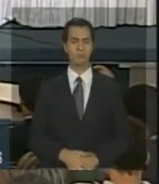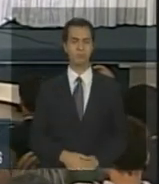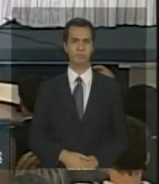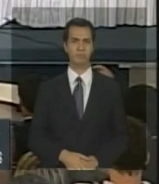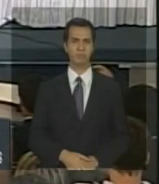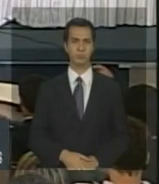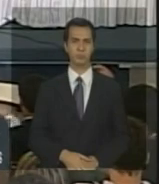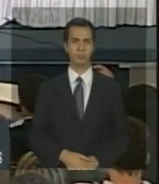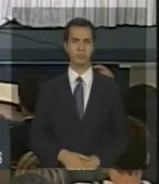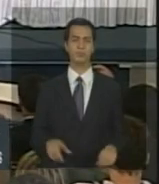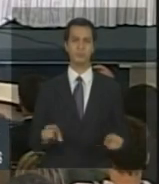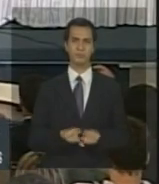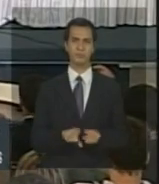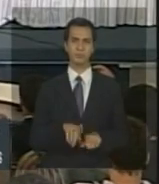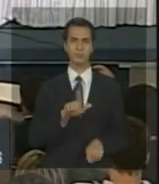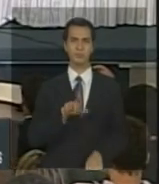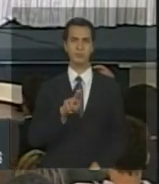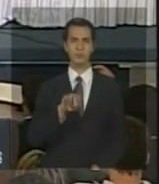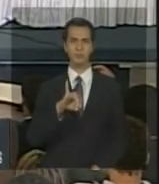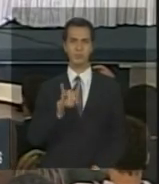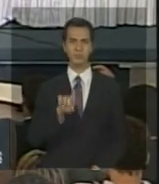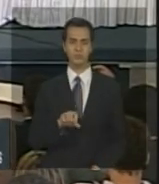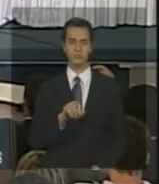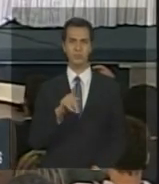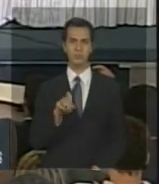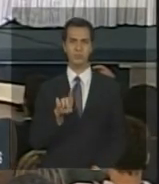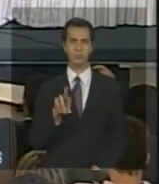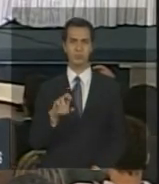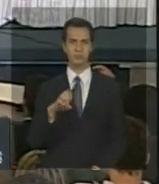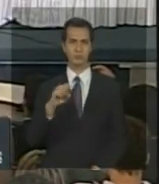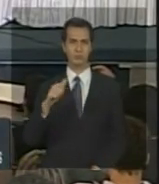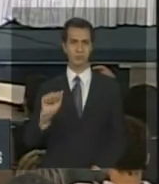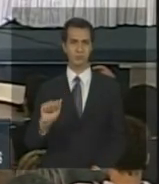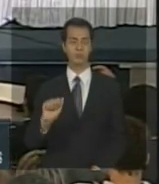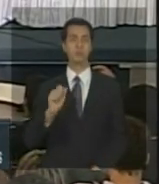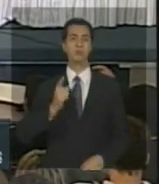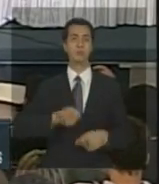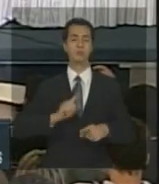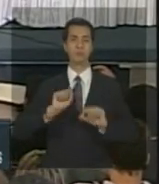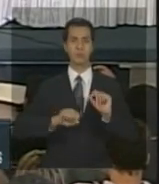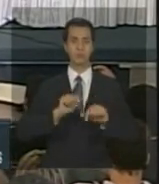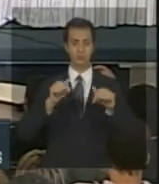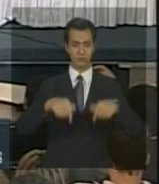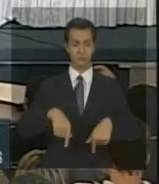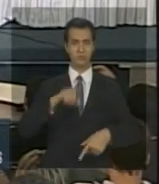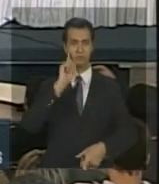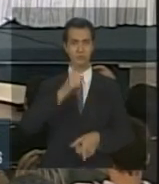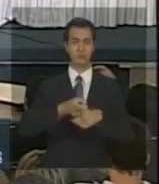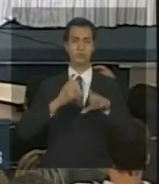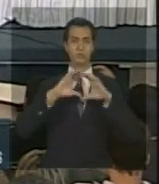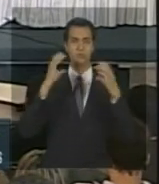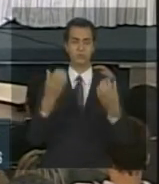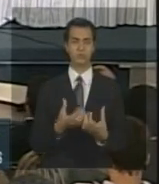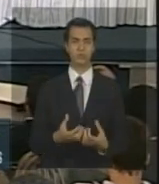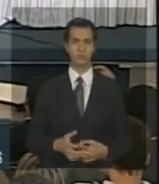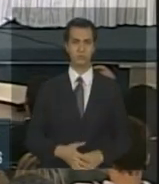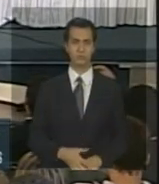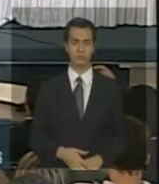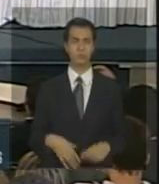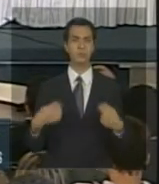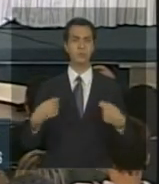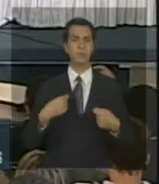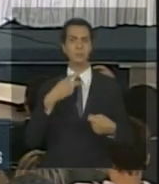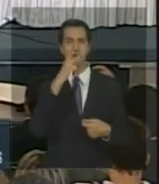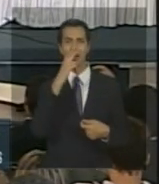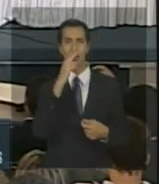pelo Luiz Antônio Pedrosa, para que possamos aqui neste encontro ter, na verdade, uma reunião de